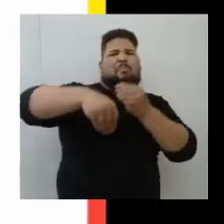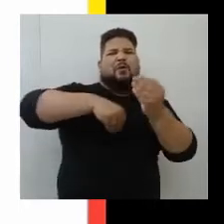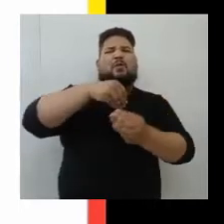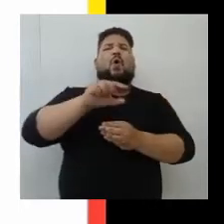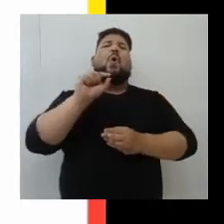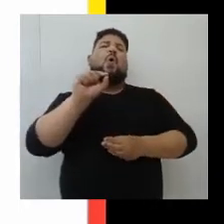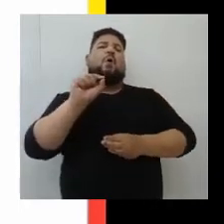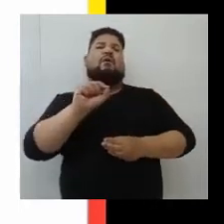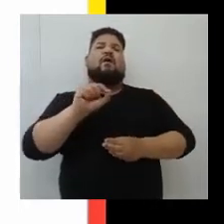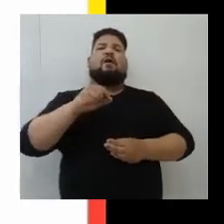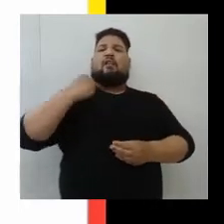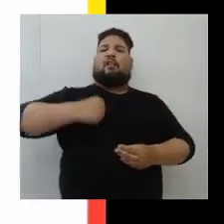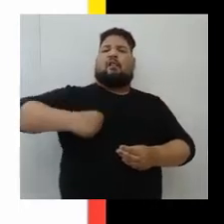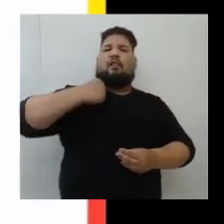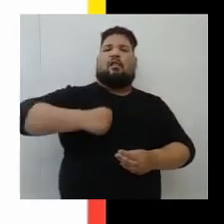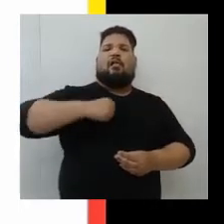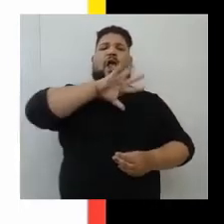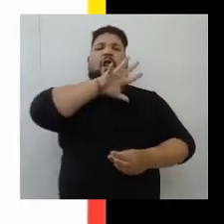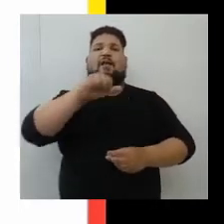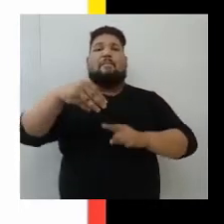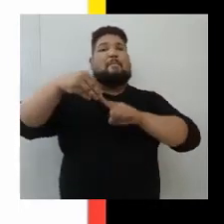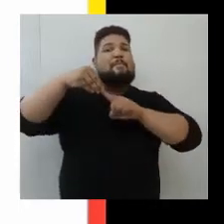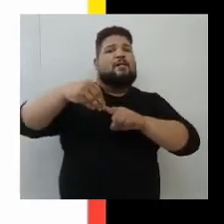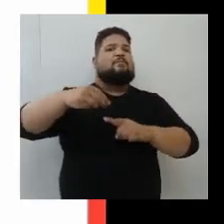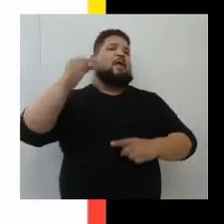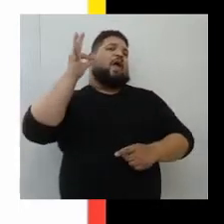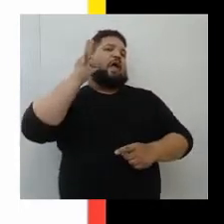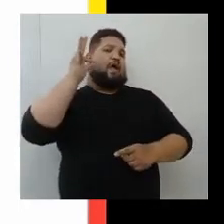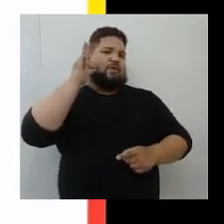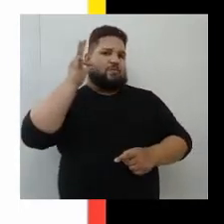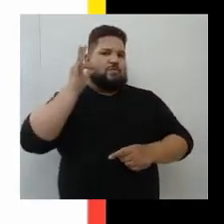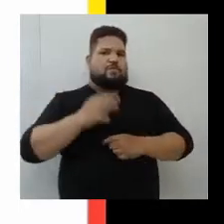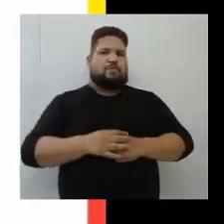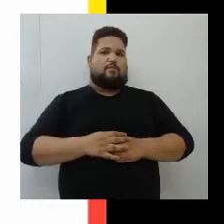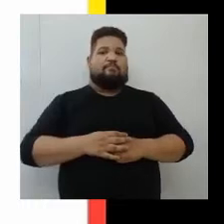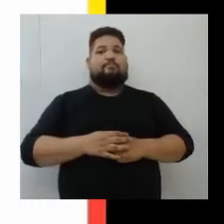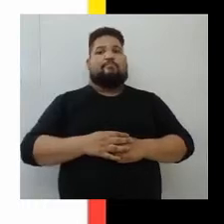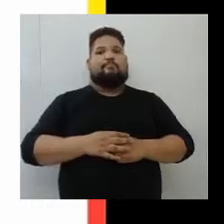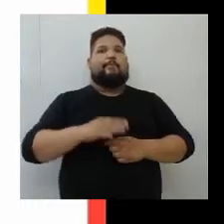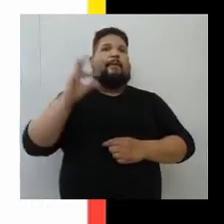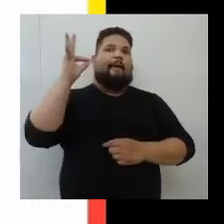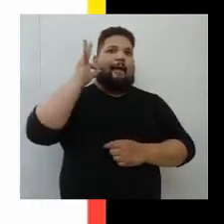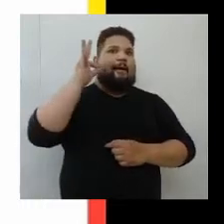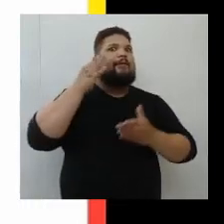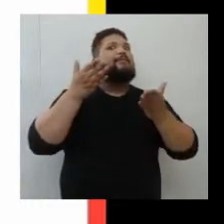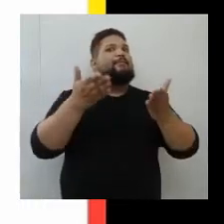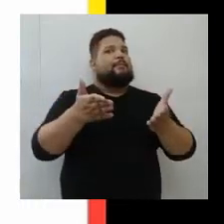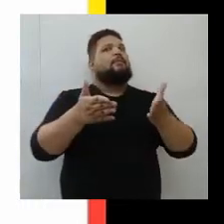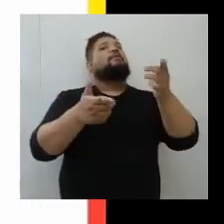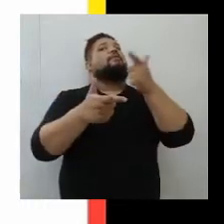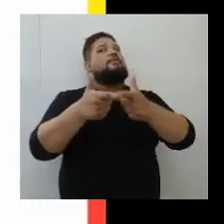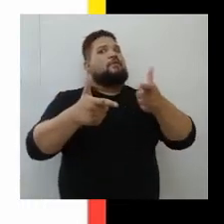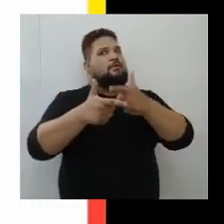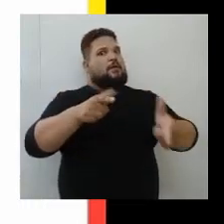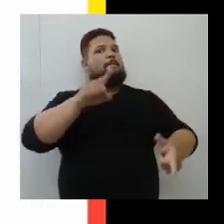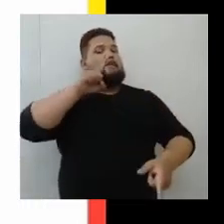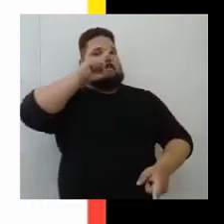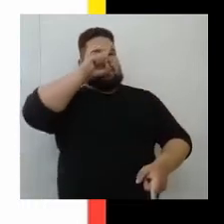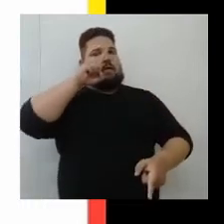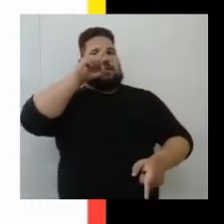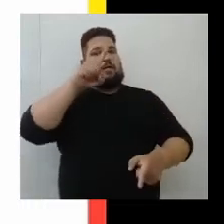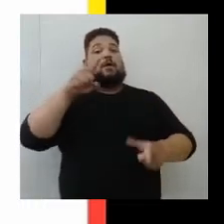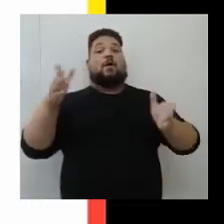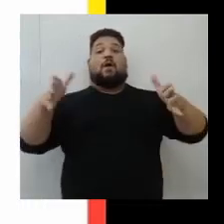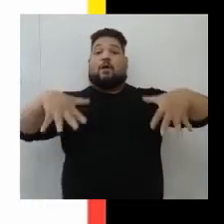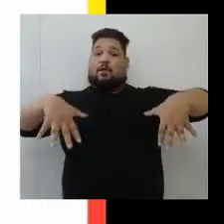fezes de animais, principalmente de ratos. E o rato vai ser uma figura bem perigosa na Idade